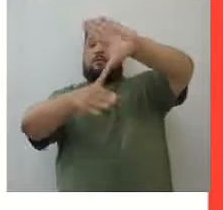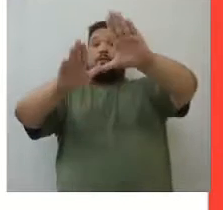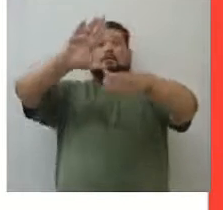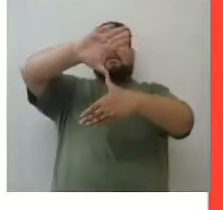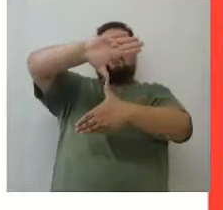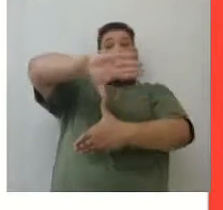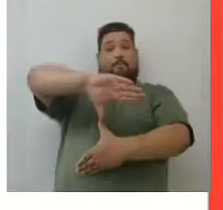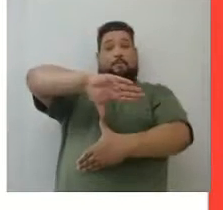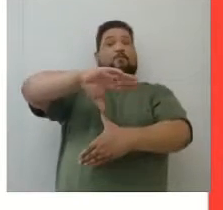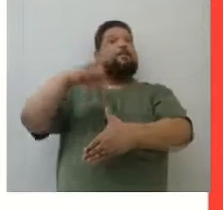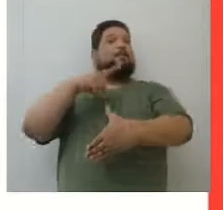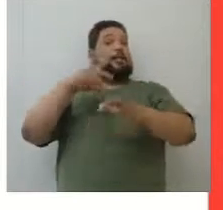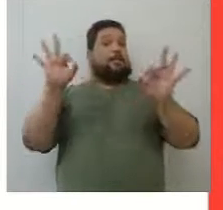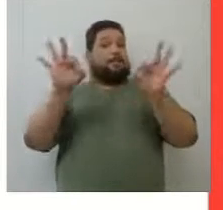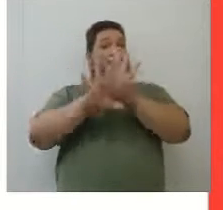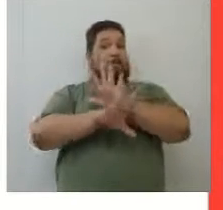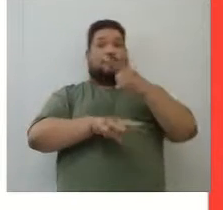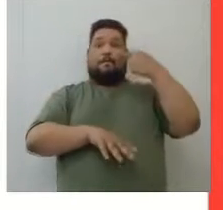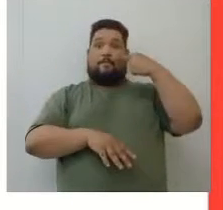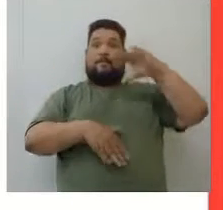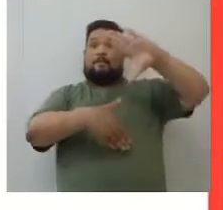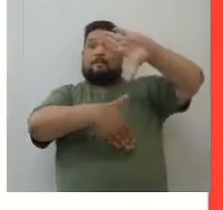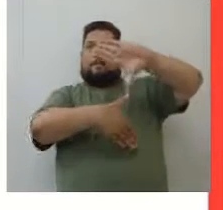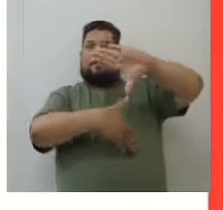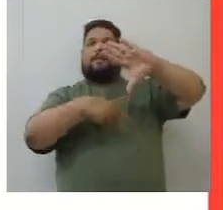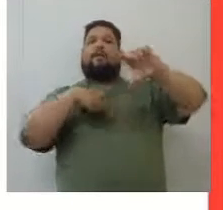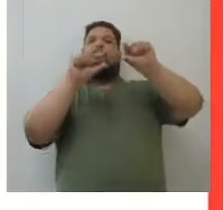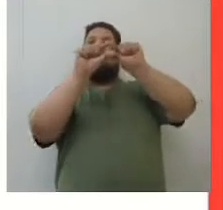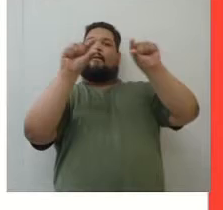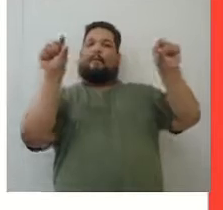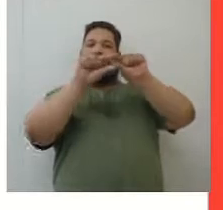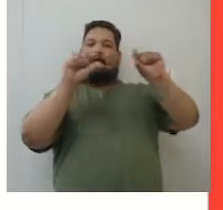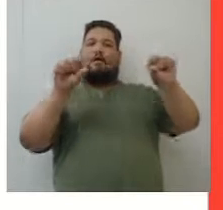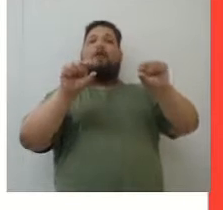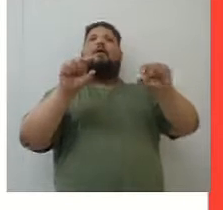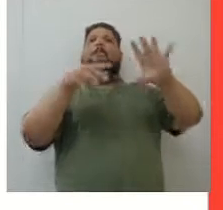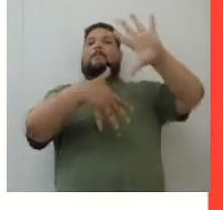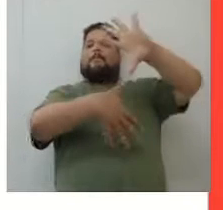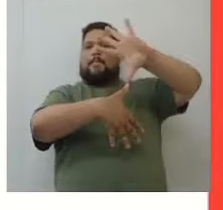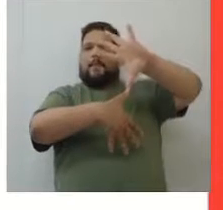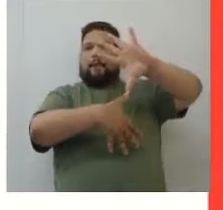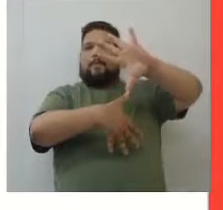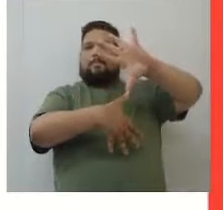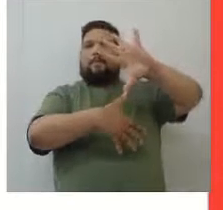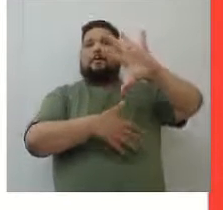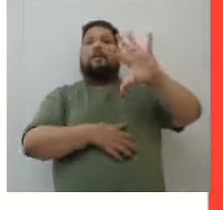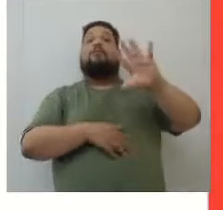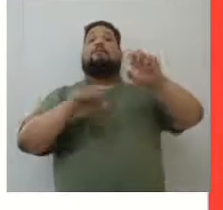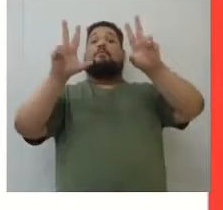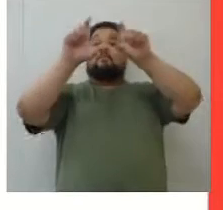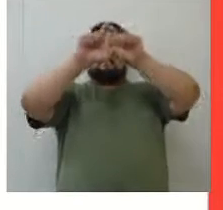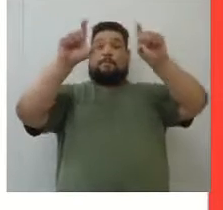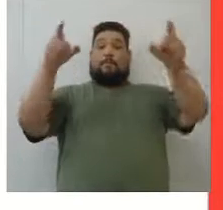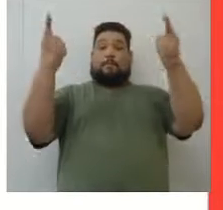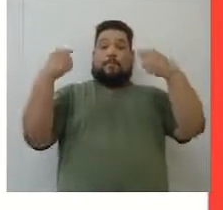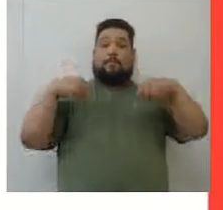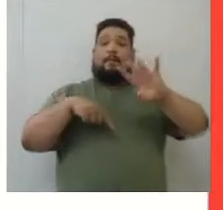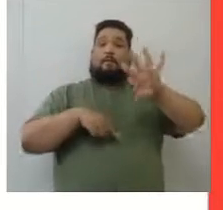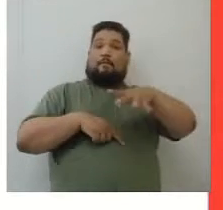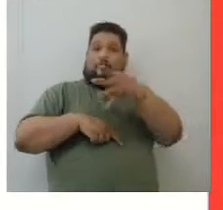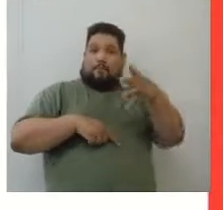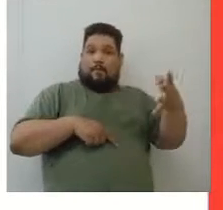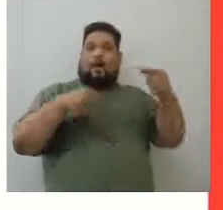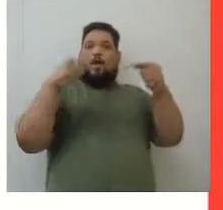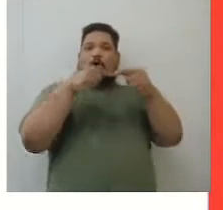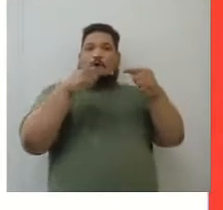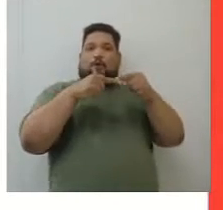e aí a gente está vendo que em cima tem a legenda do mapinha, e a gente vai ver, em cima vai ter o título, embaixo vai ter a legenda. Na legenda